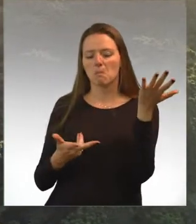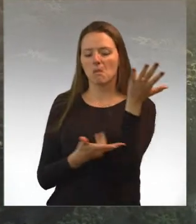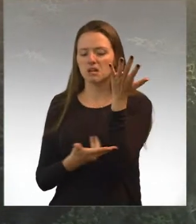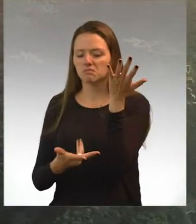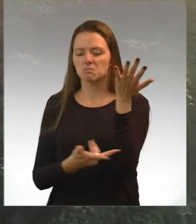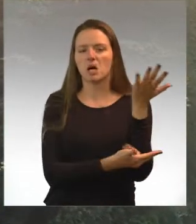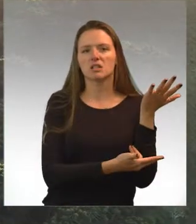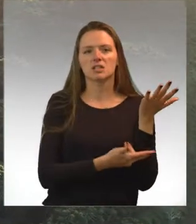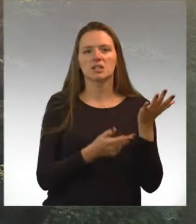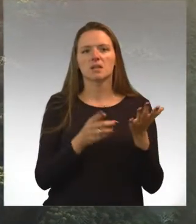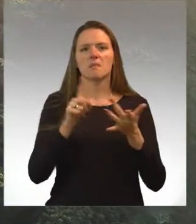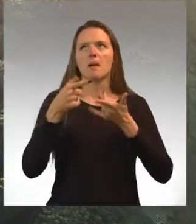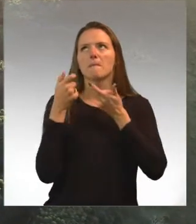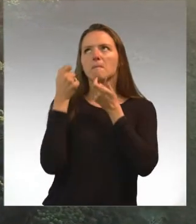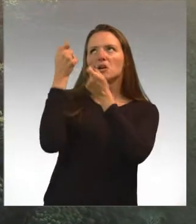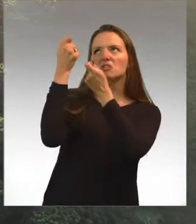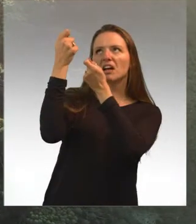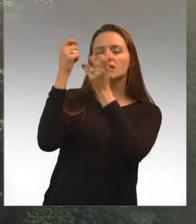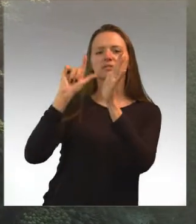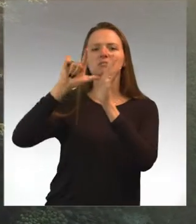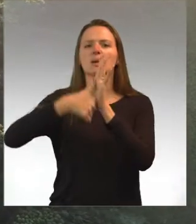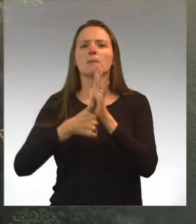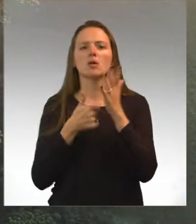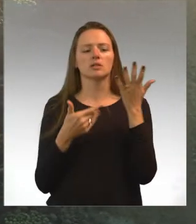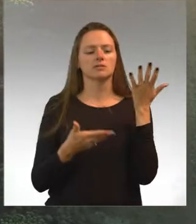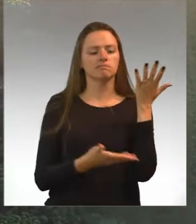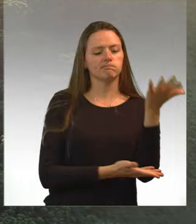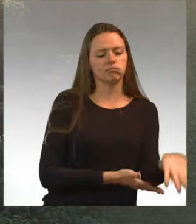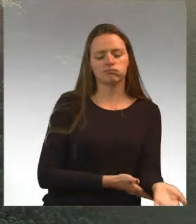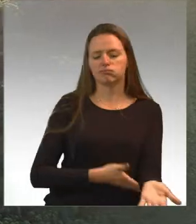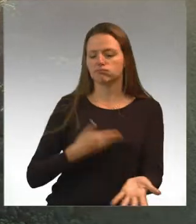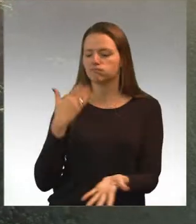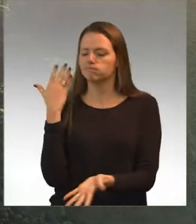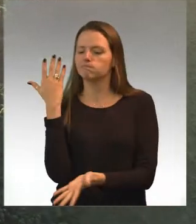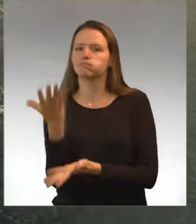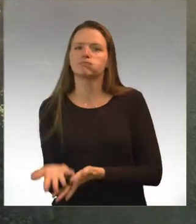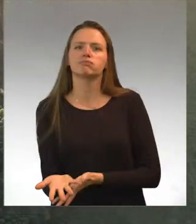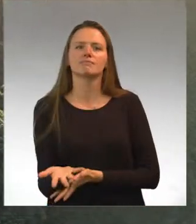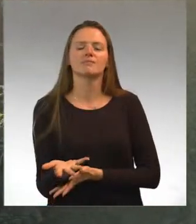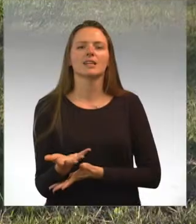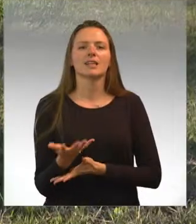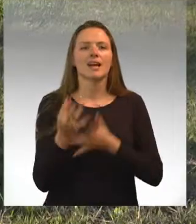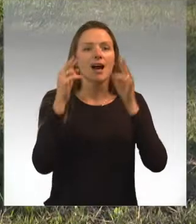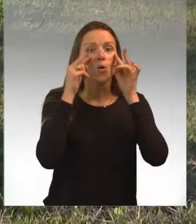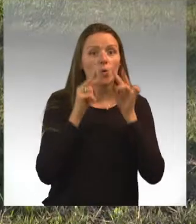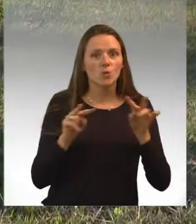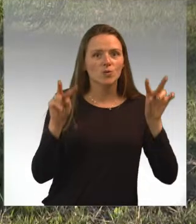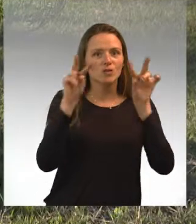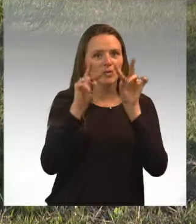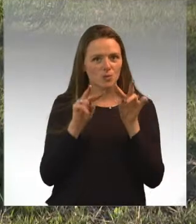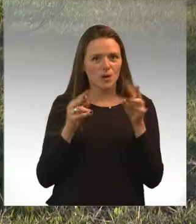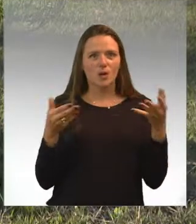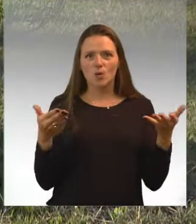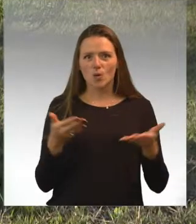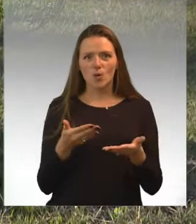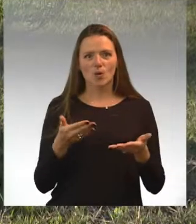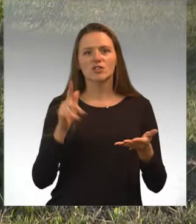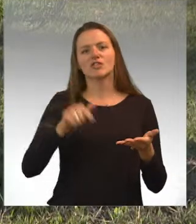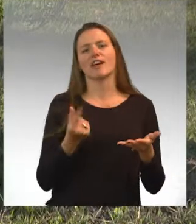causar protestos, mas depois a gente vai cortando. O filtro dos olhos hoje em dia é o